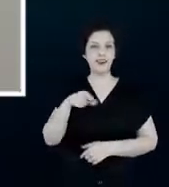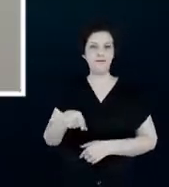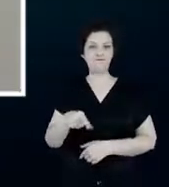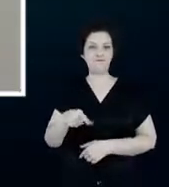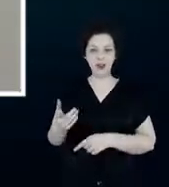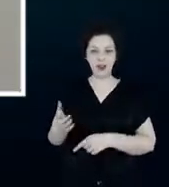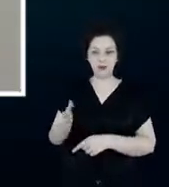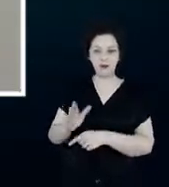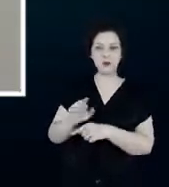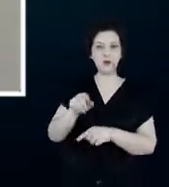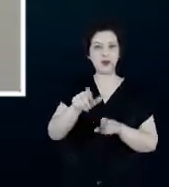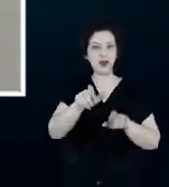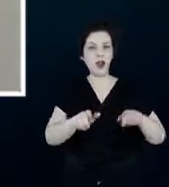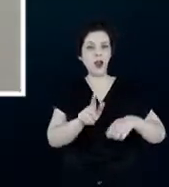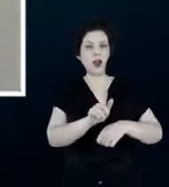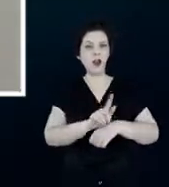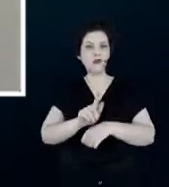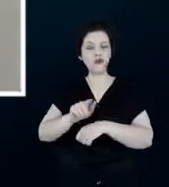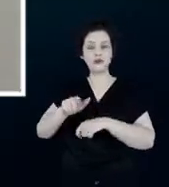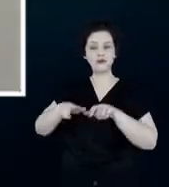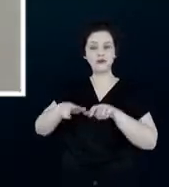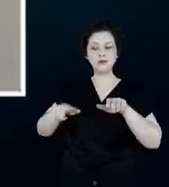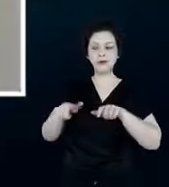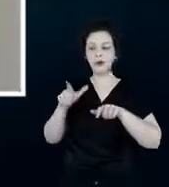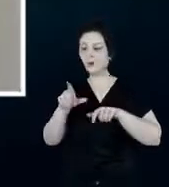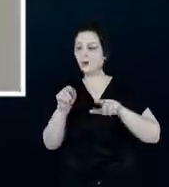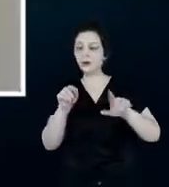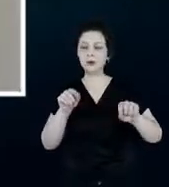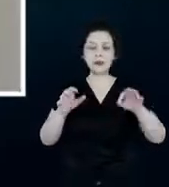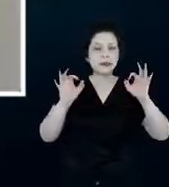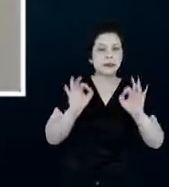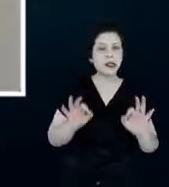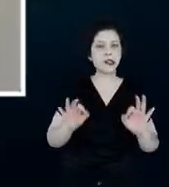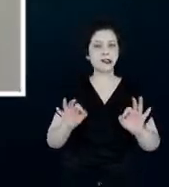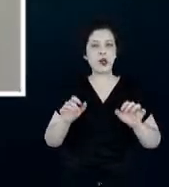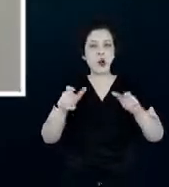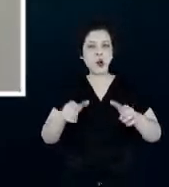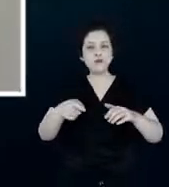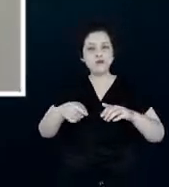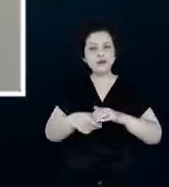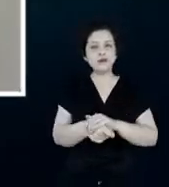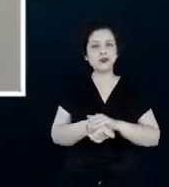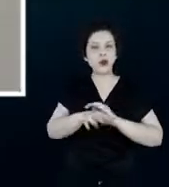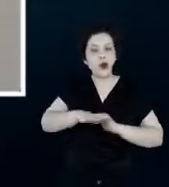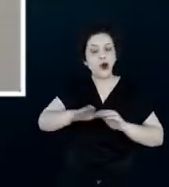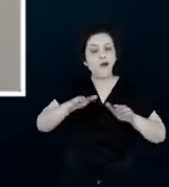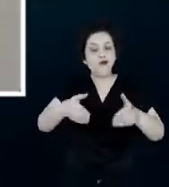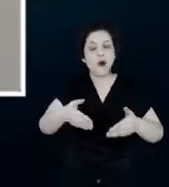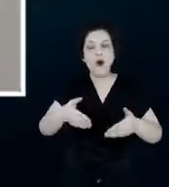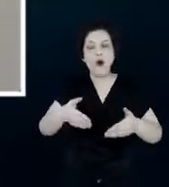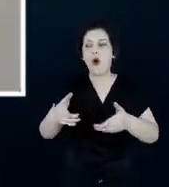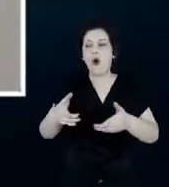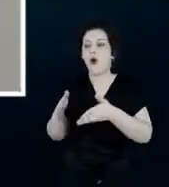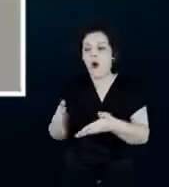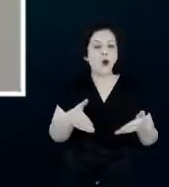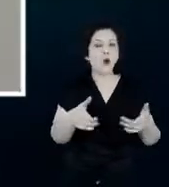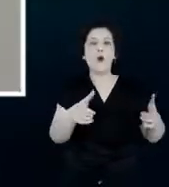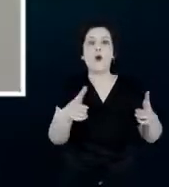contribuir para que os agentes, então, possam fazer as escolhas mais acertadas de onde aplicar esses recursos. Então, eu acho que a gente